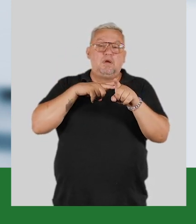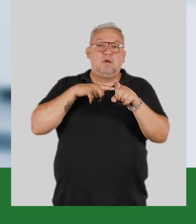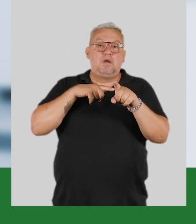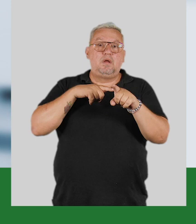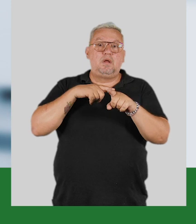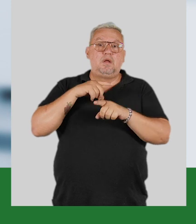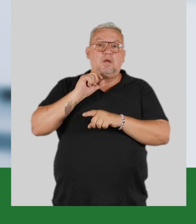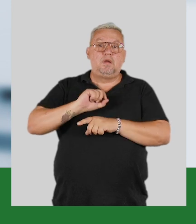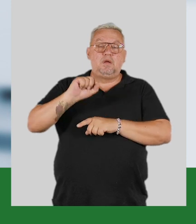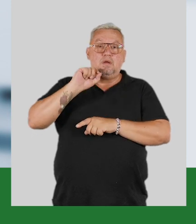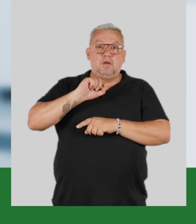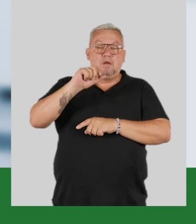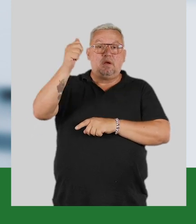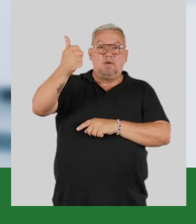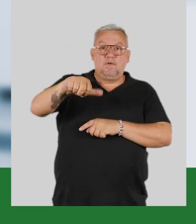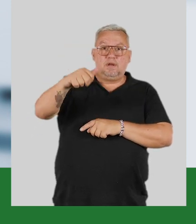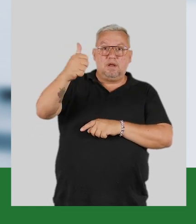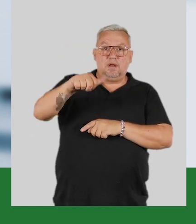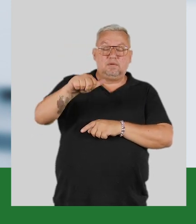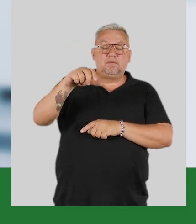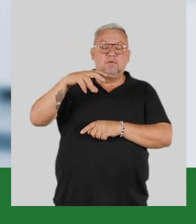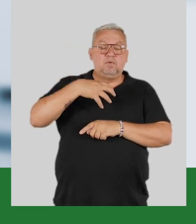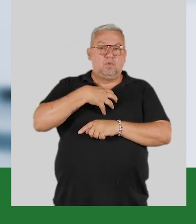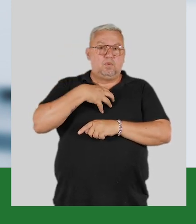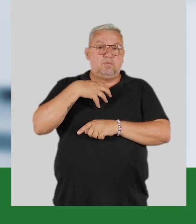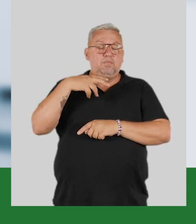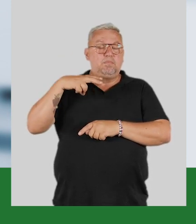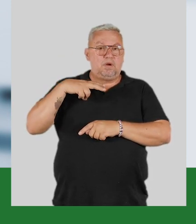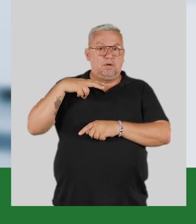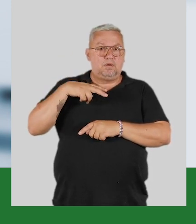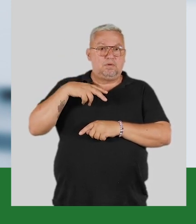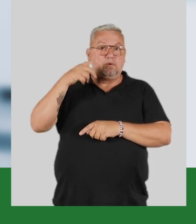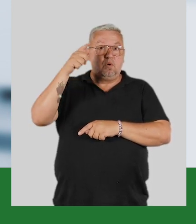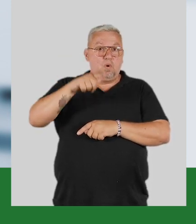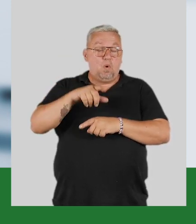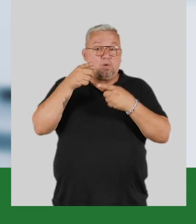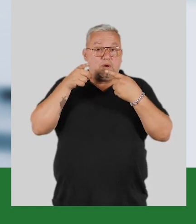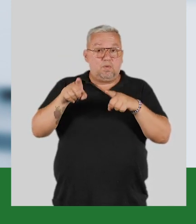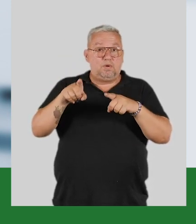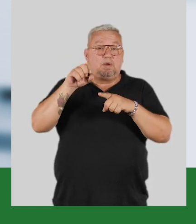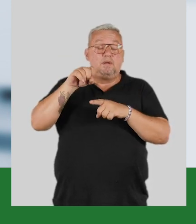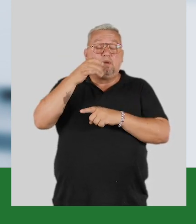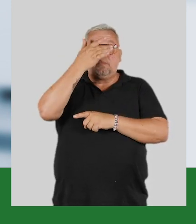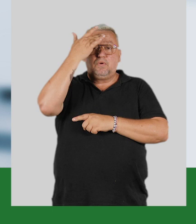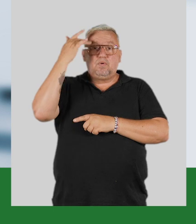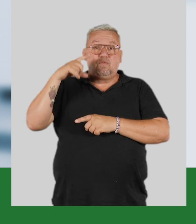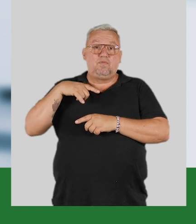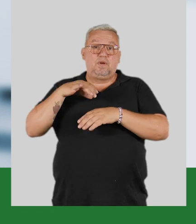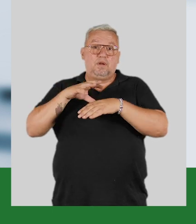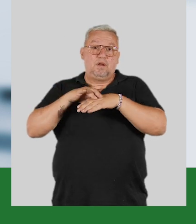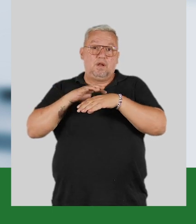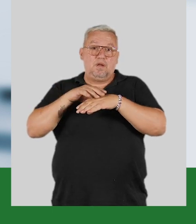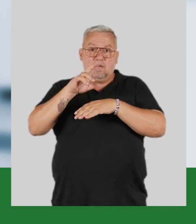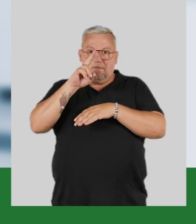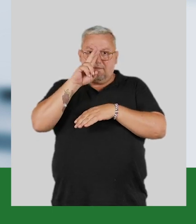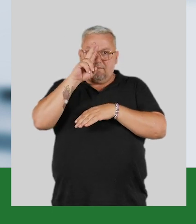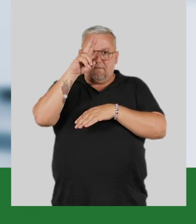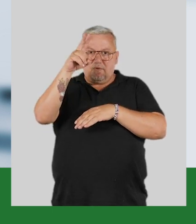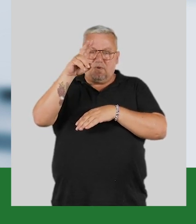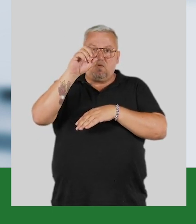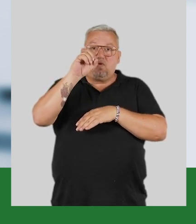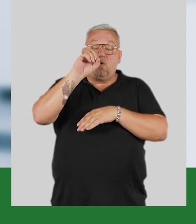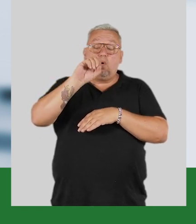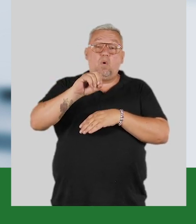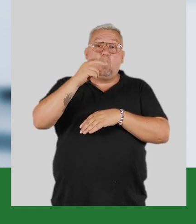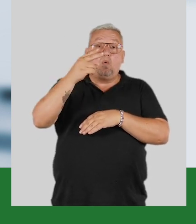inclusive sejam avaliados individualmente. Outra contraindicação é se o paciente tiver com alguma doença aguda, alguma doença